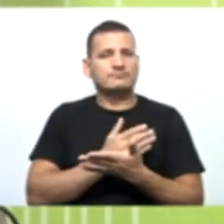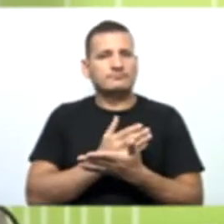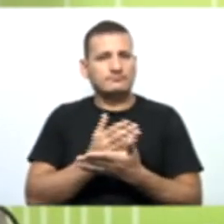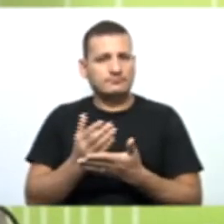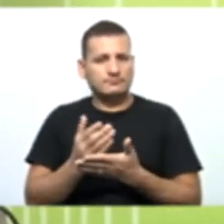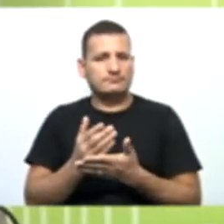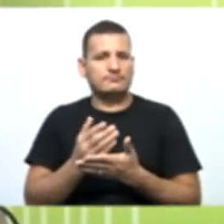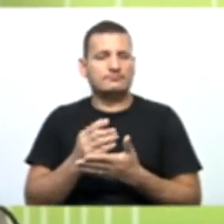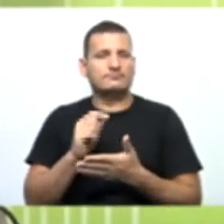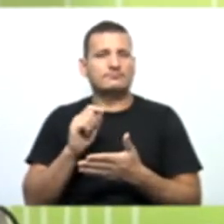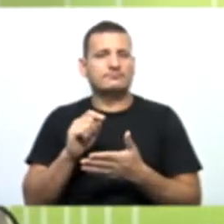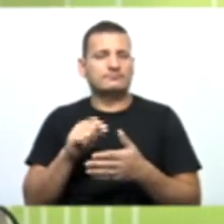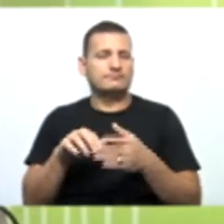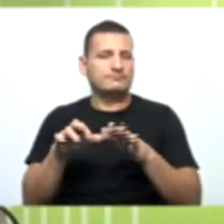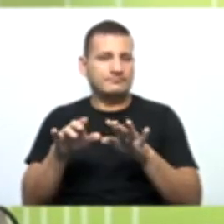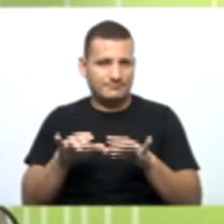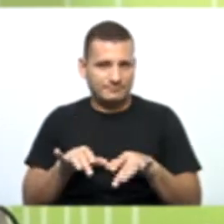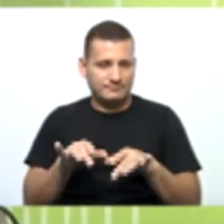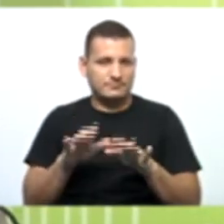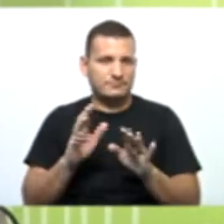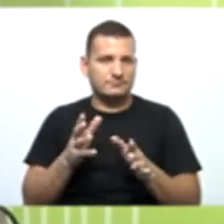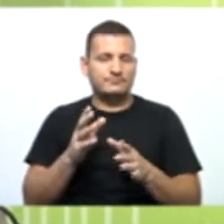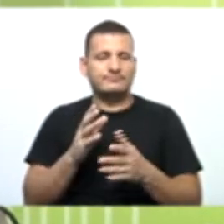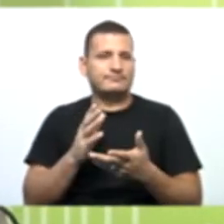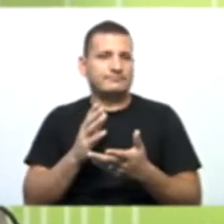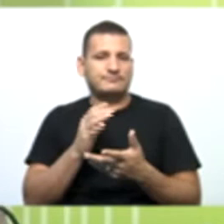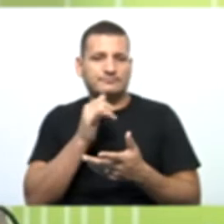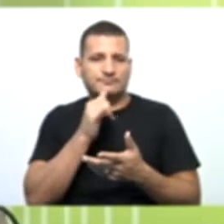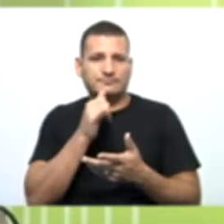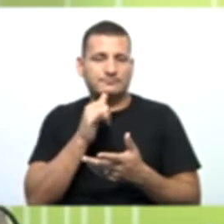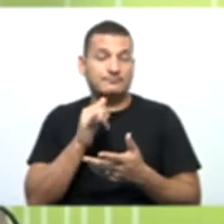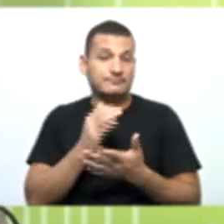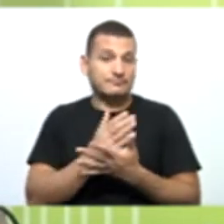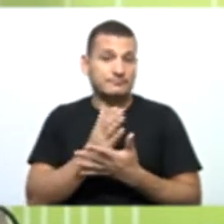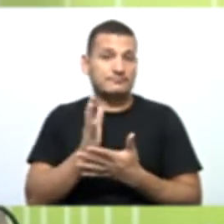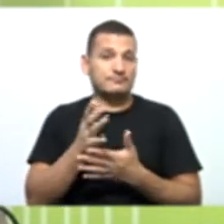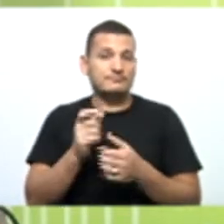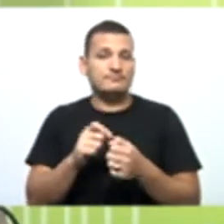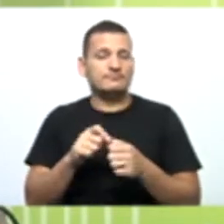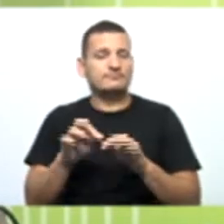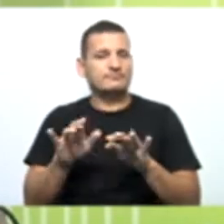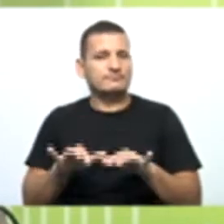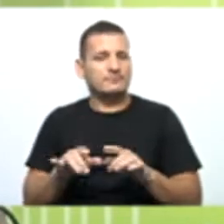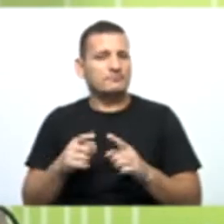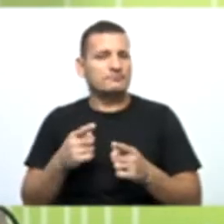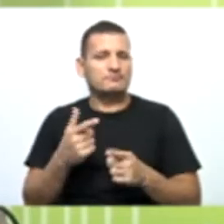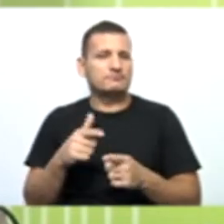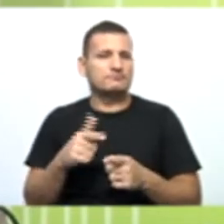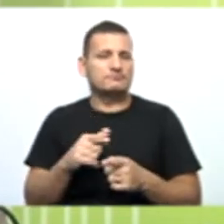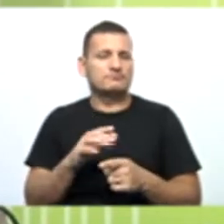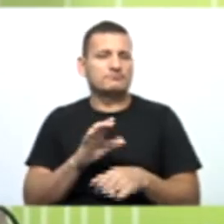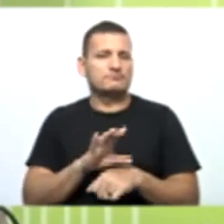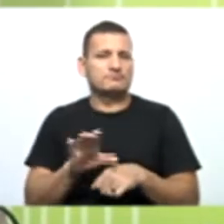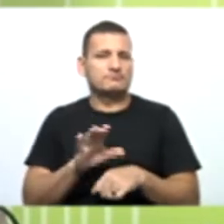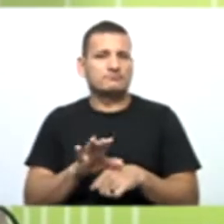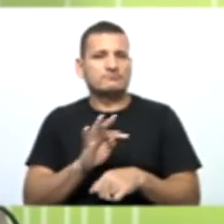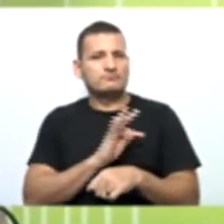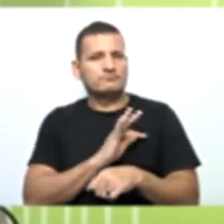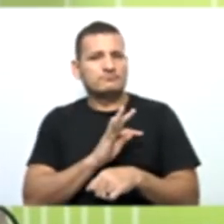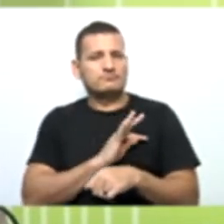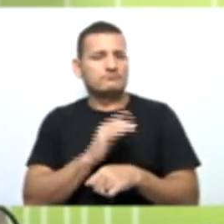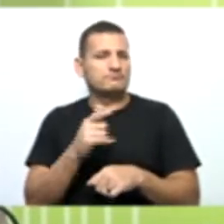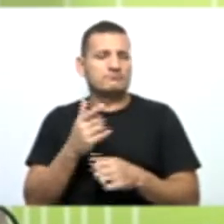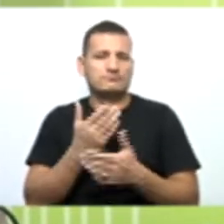já tentou. Por exemplo, tem muita gente aí que já desenvolve, mas não fez um curso técnico como você, não está numa